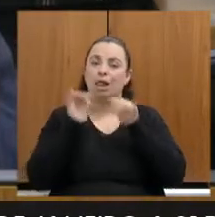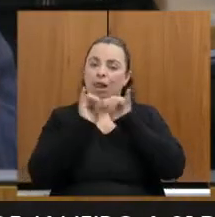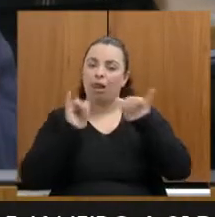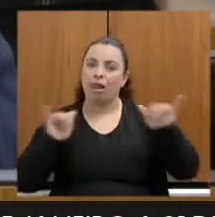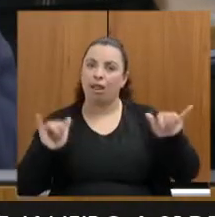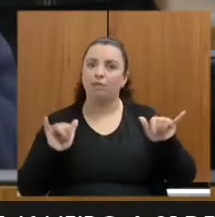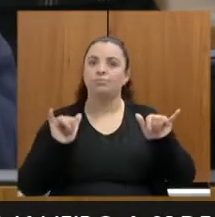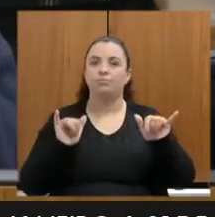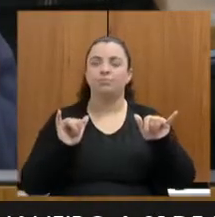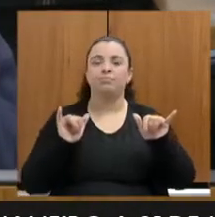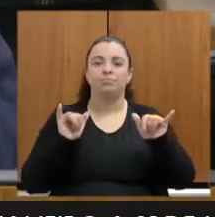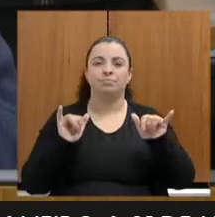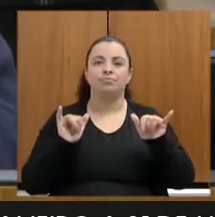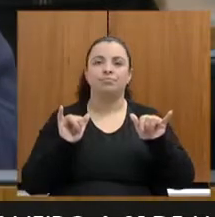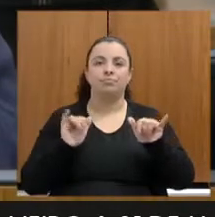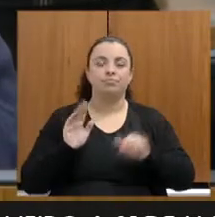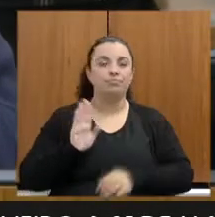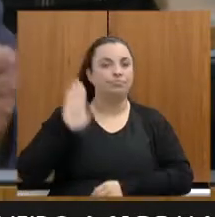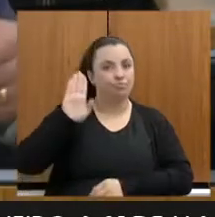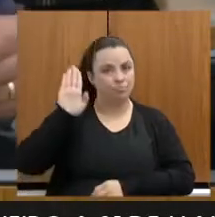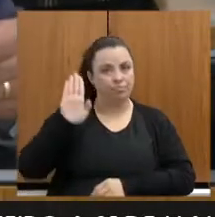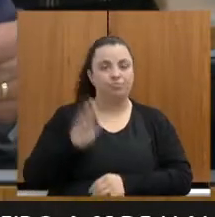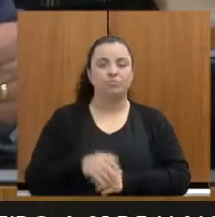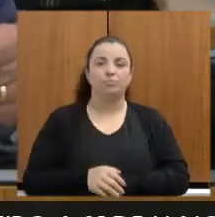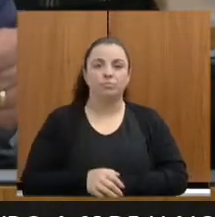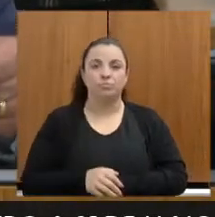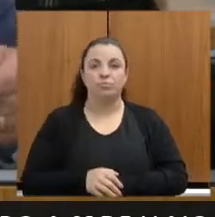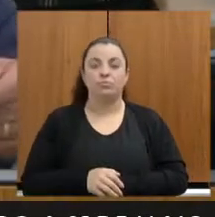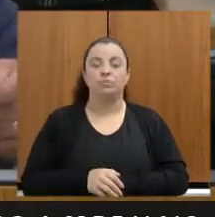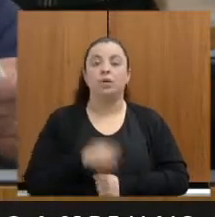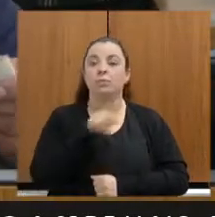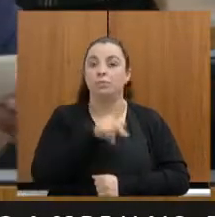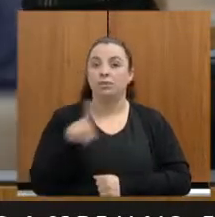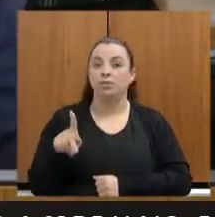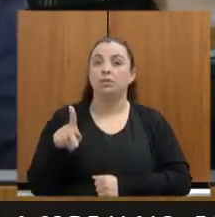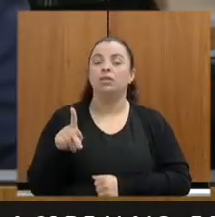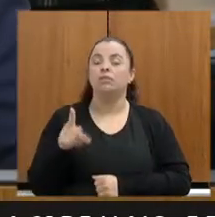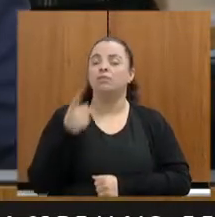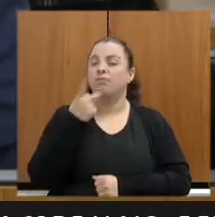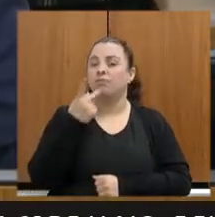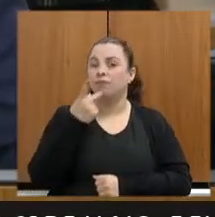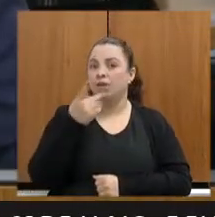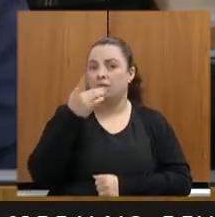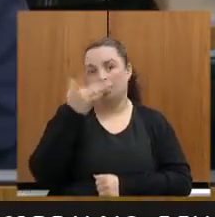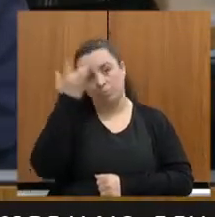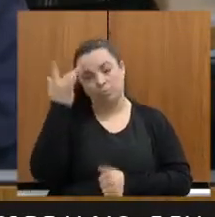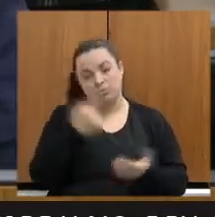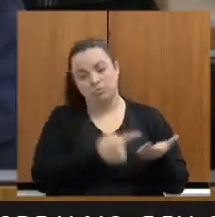e a presidência registro agradece a presença dos seguintes convidados